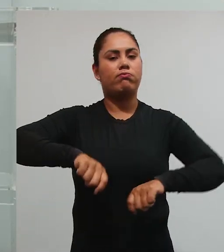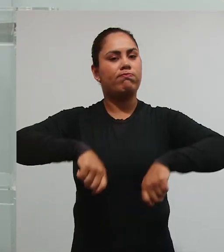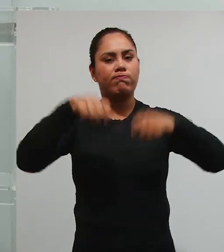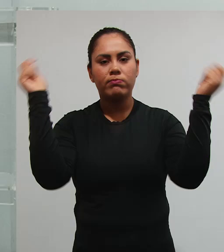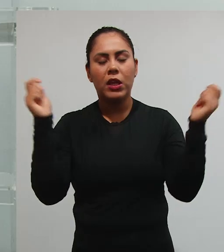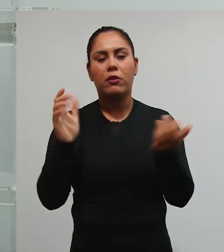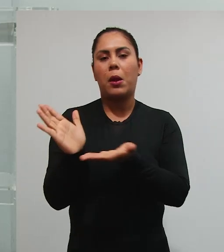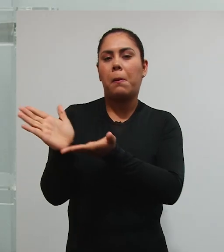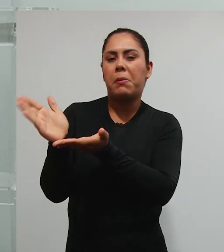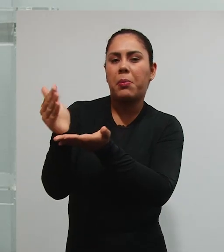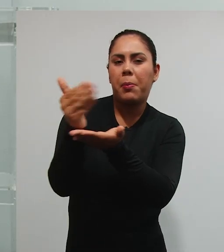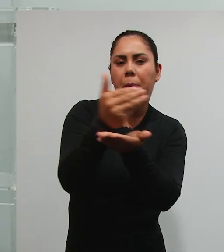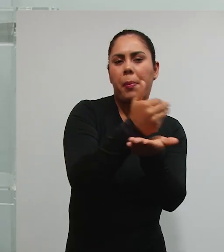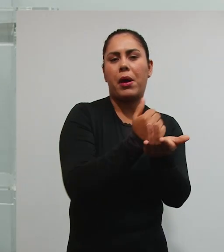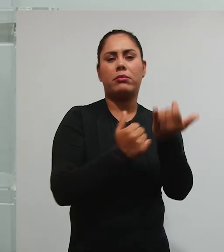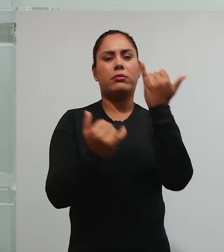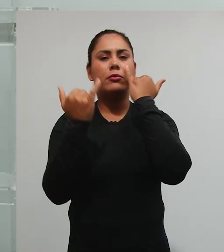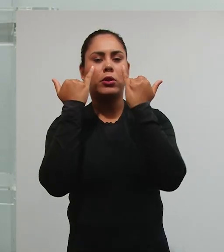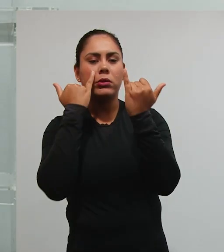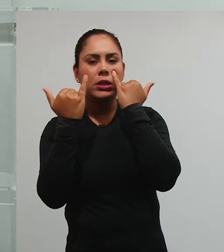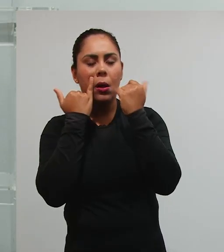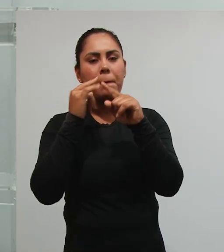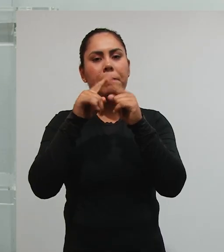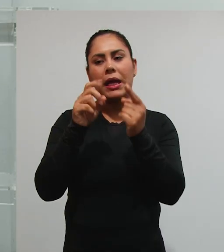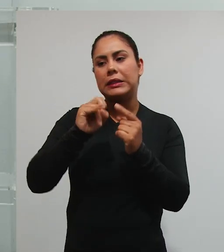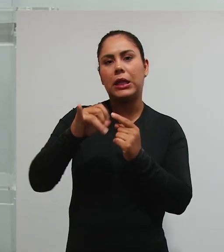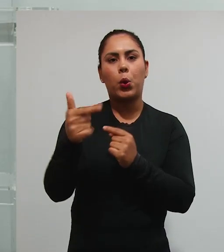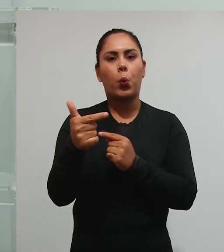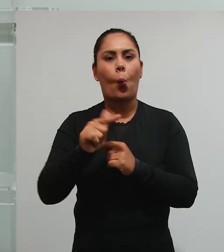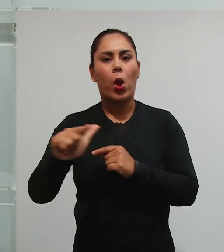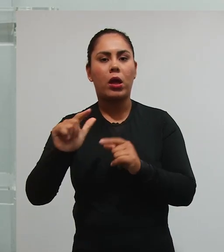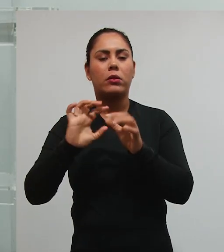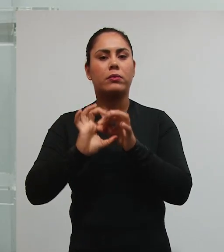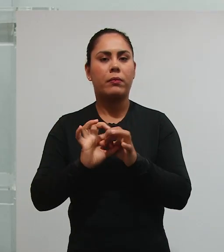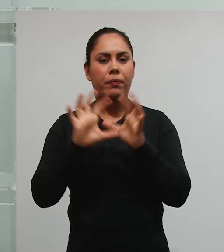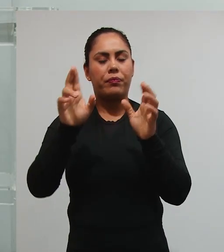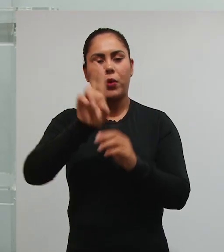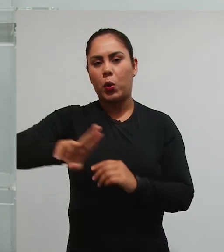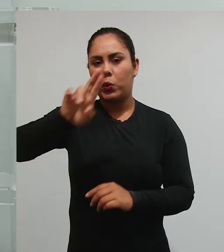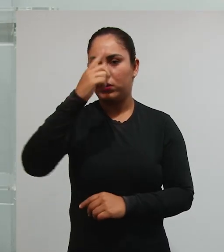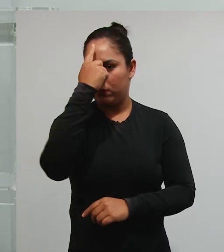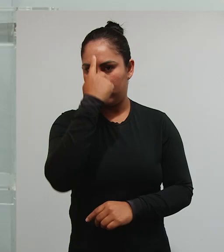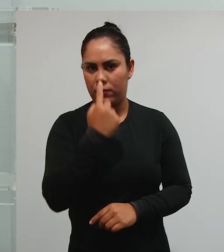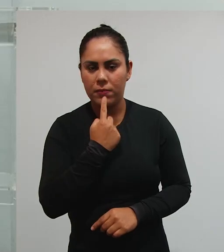possível vocês coletarem as informações sem essa autorização, inclusive do